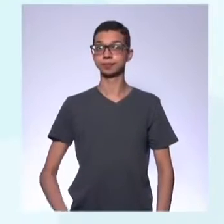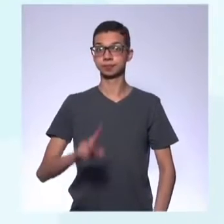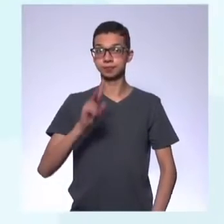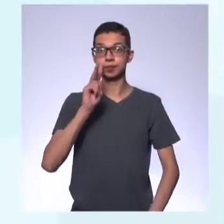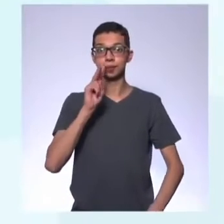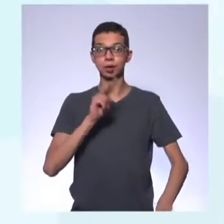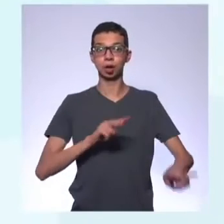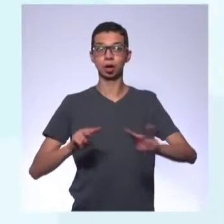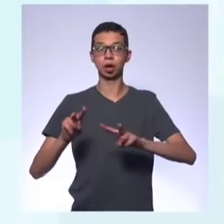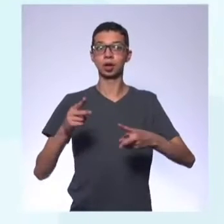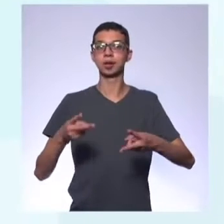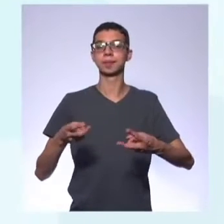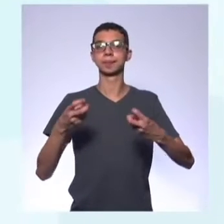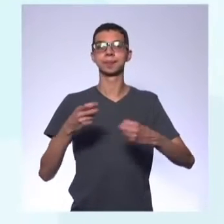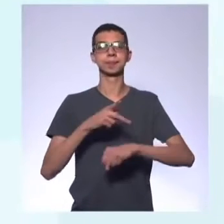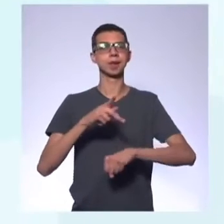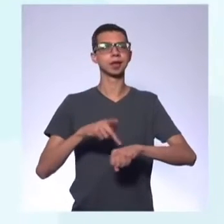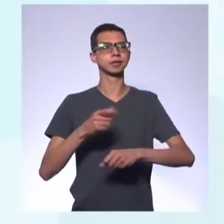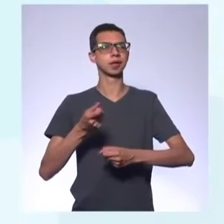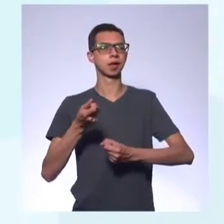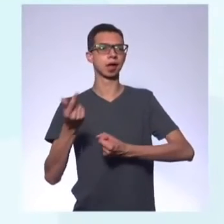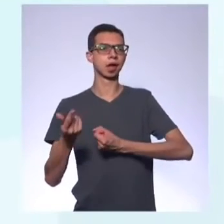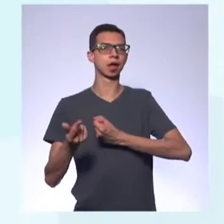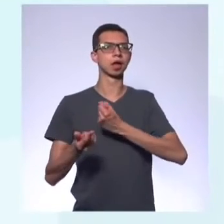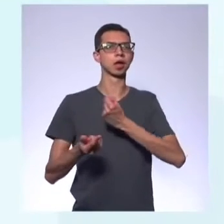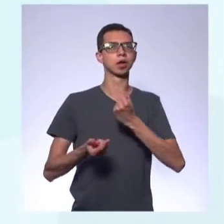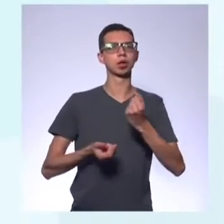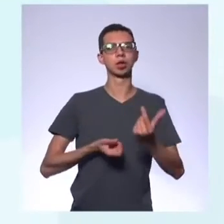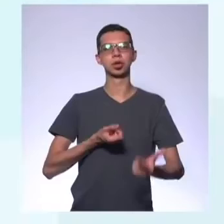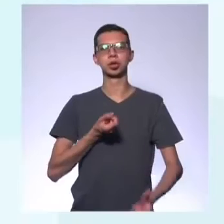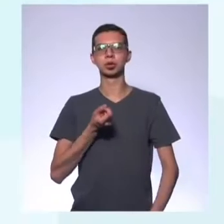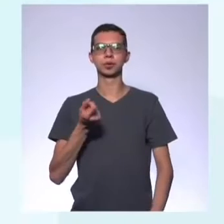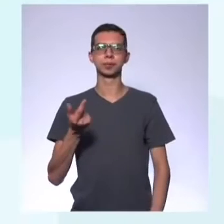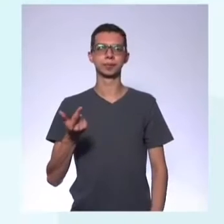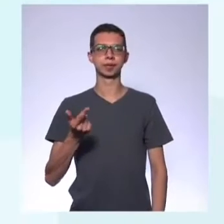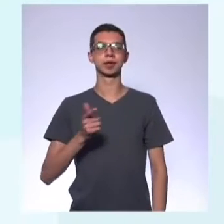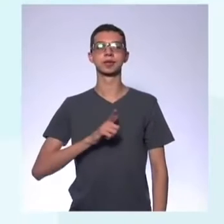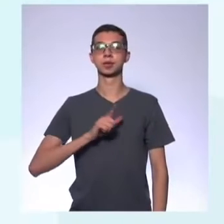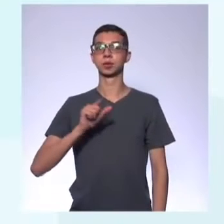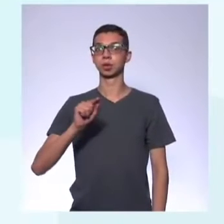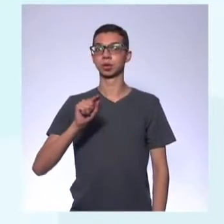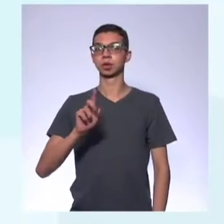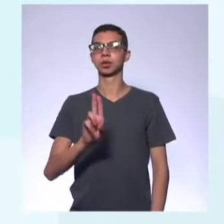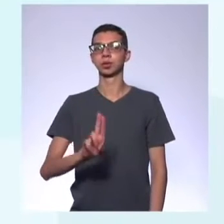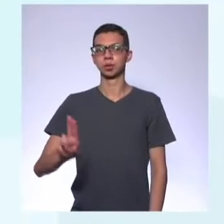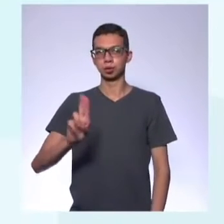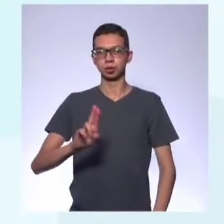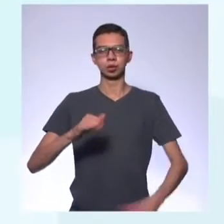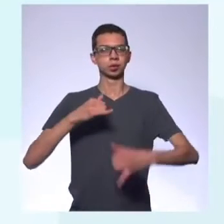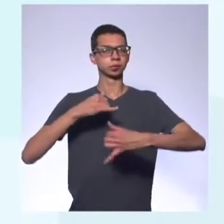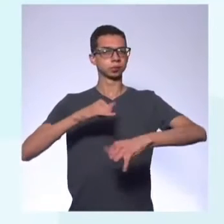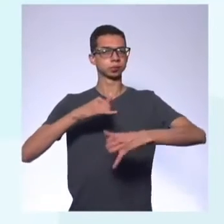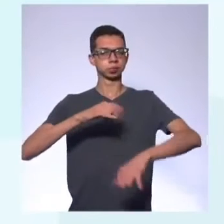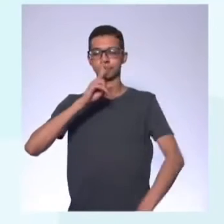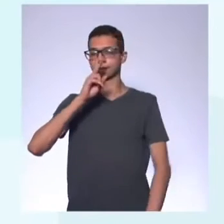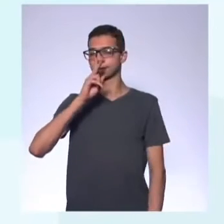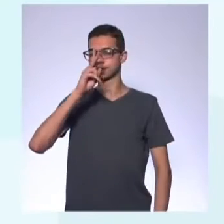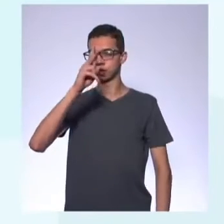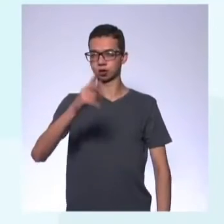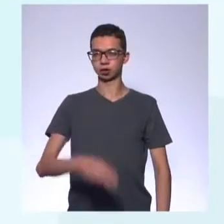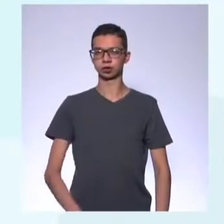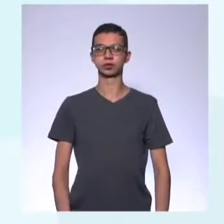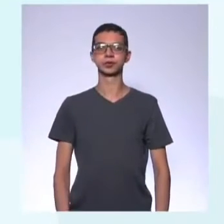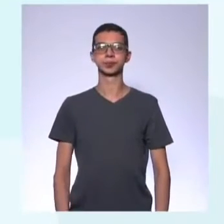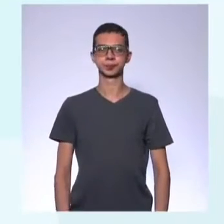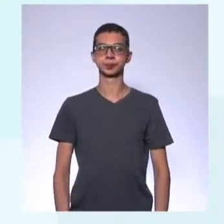aí que alguns países, em especial, têm um consumo elevado de eletricidade. E é a partir